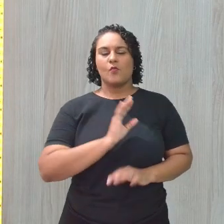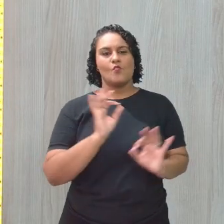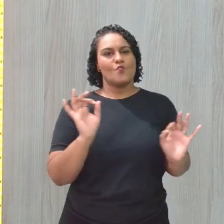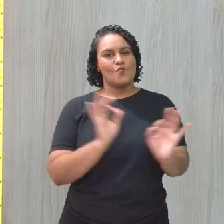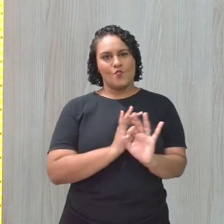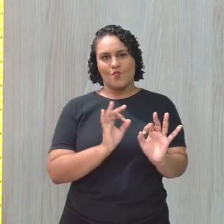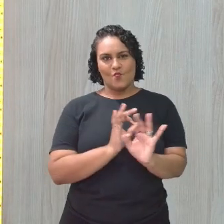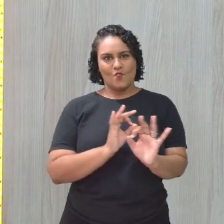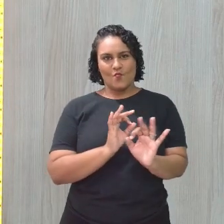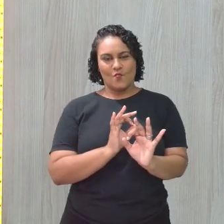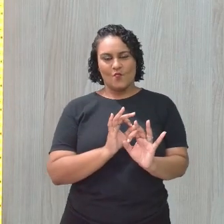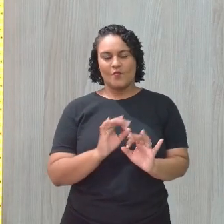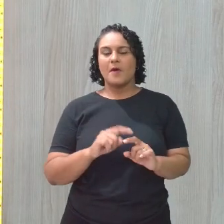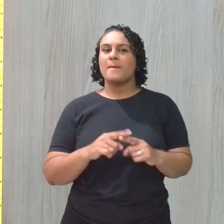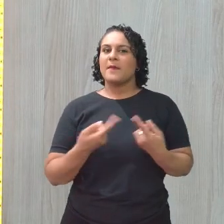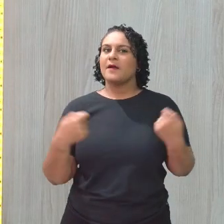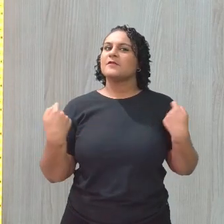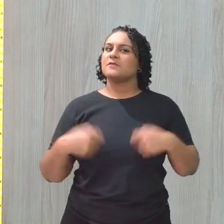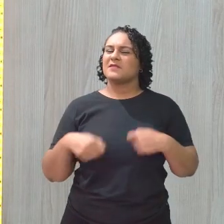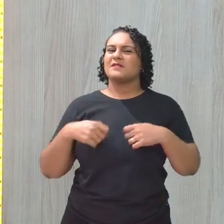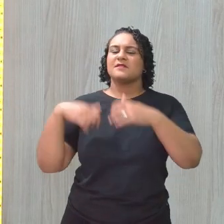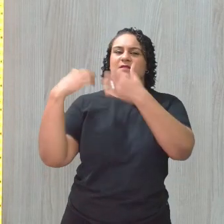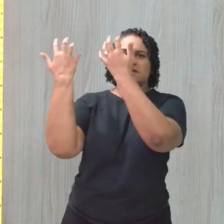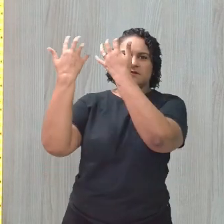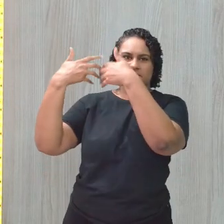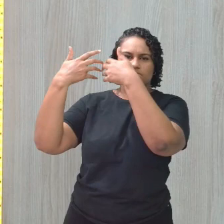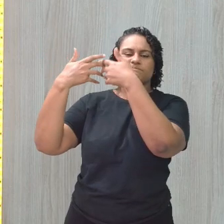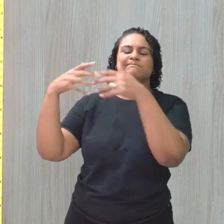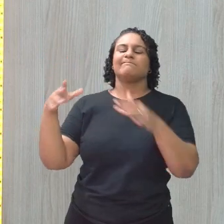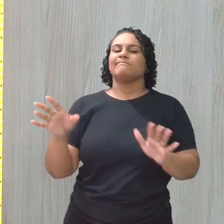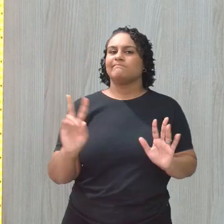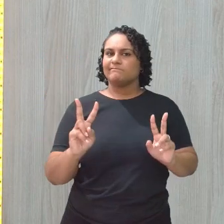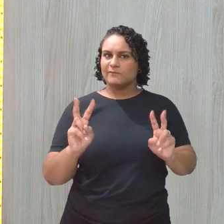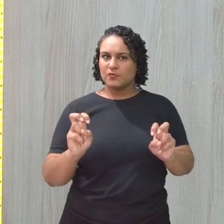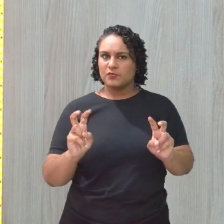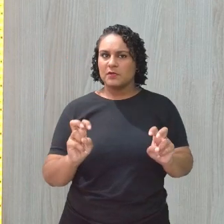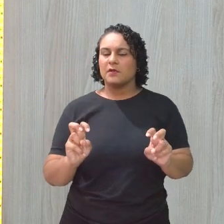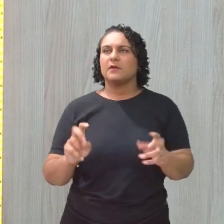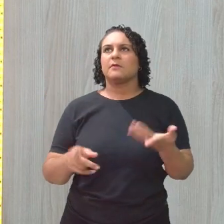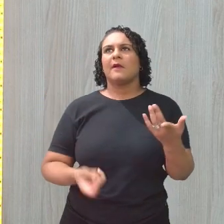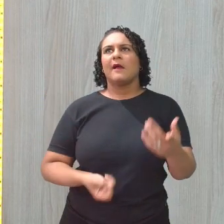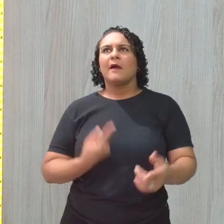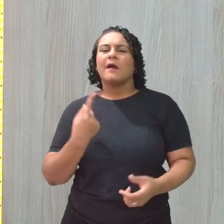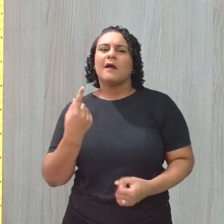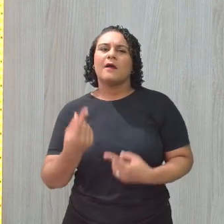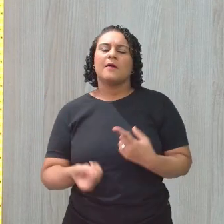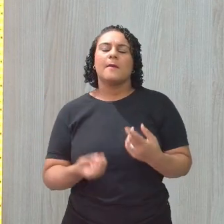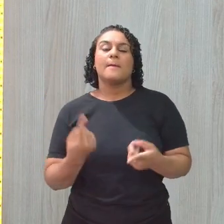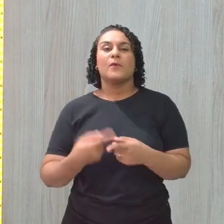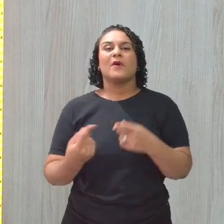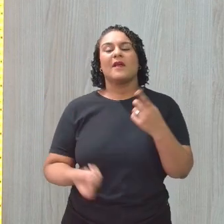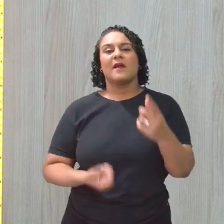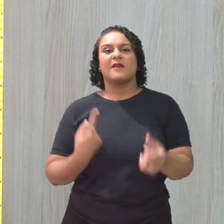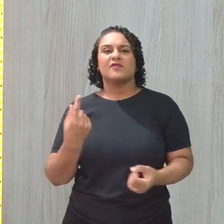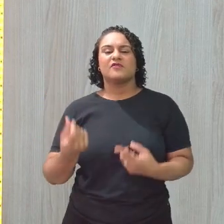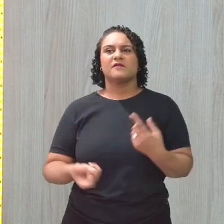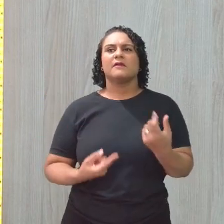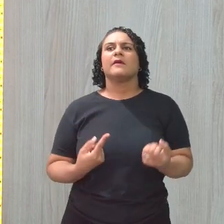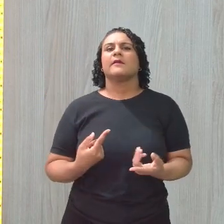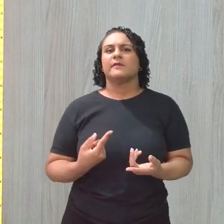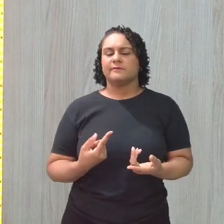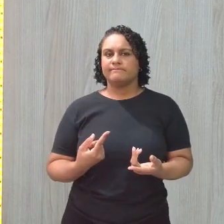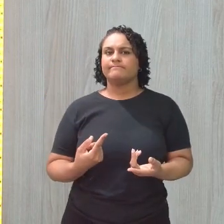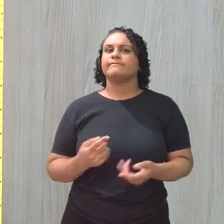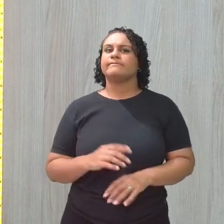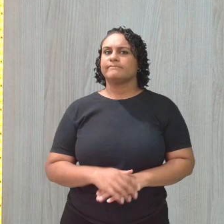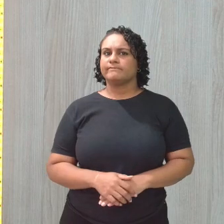Sim. Mas a gente precisa refletir sobre isso, né? Sobre como, às vezes, há de fato